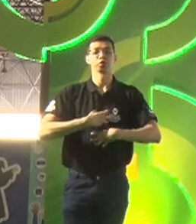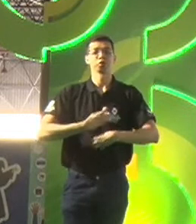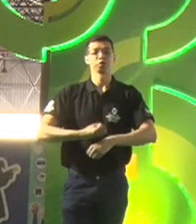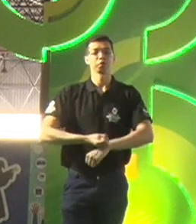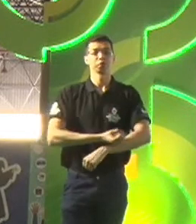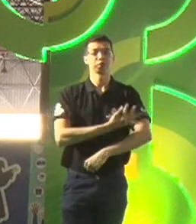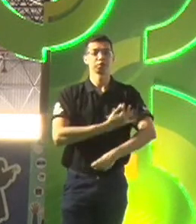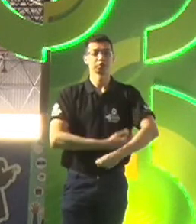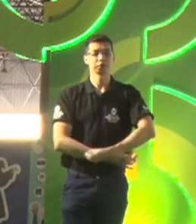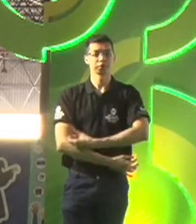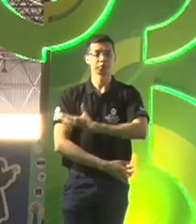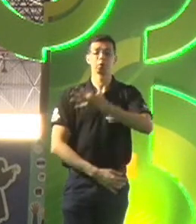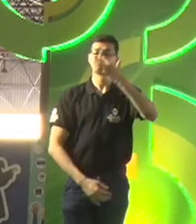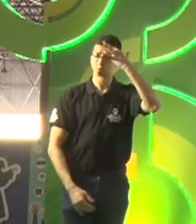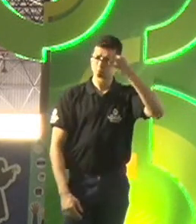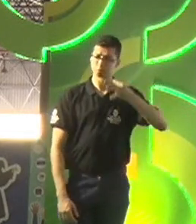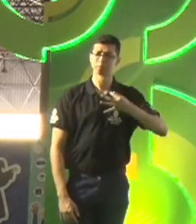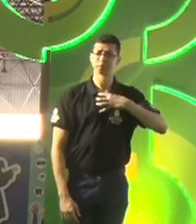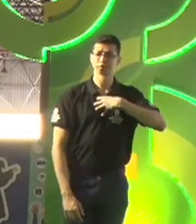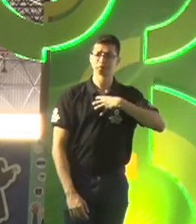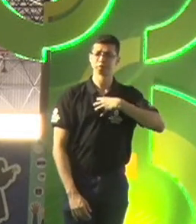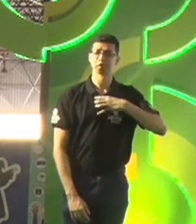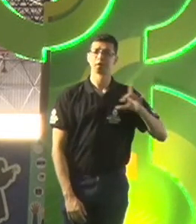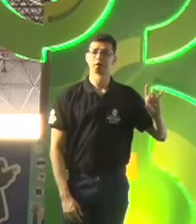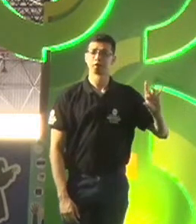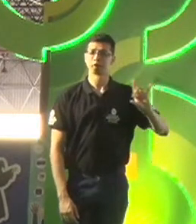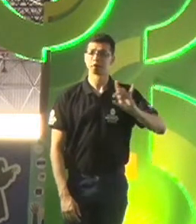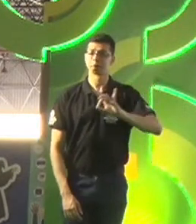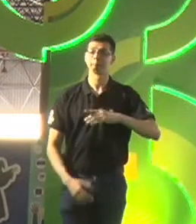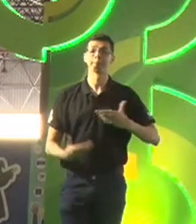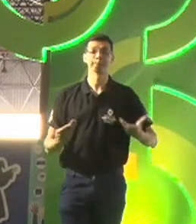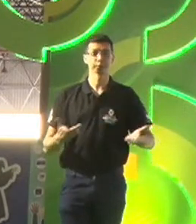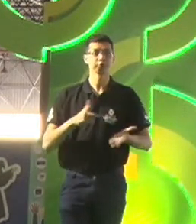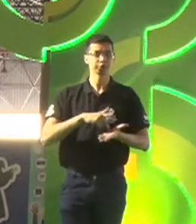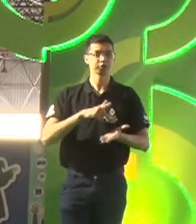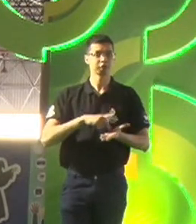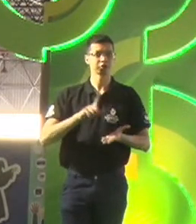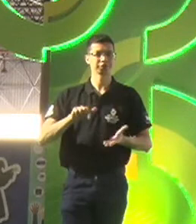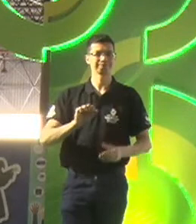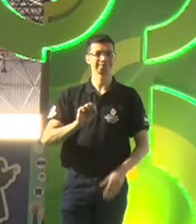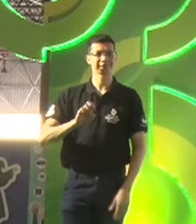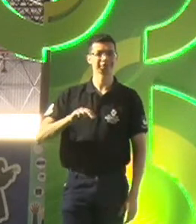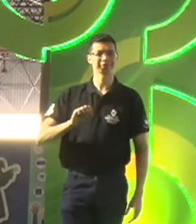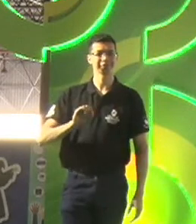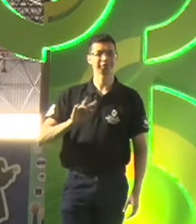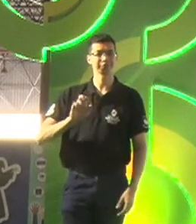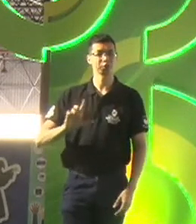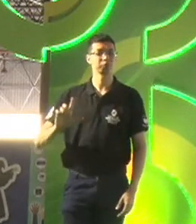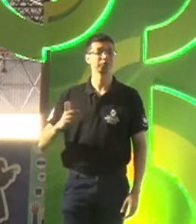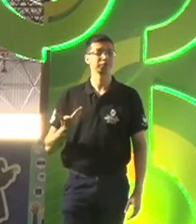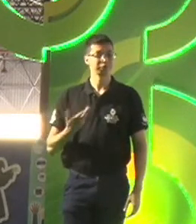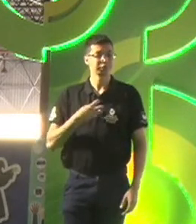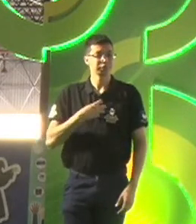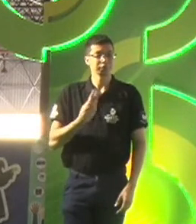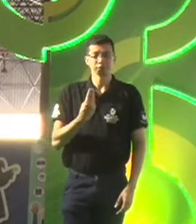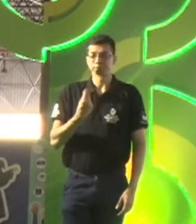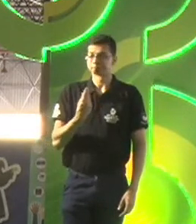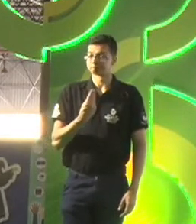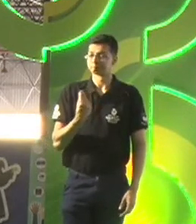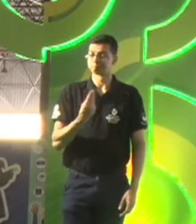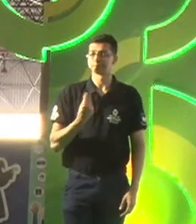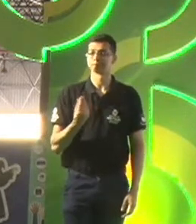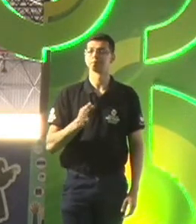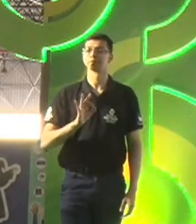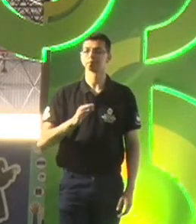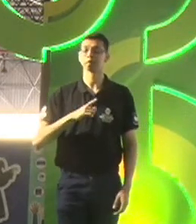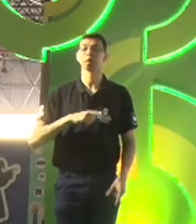e sentimentais Então realmente é algo muito muito sensível a gente tem uma série de exemplos incríveis de aplicações nisso com